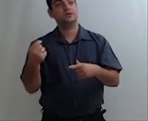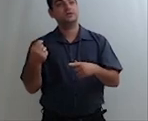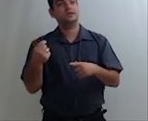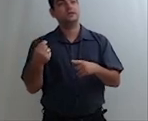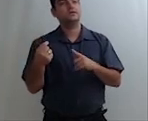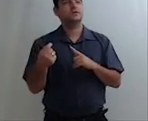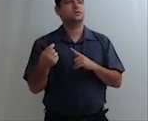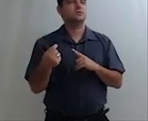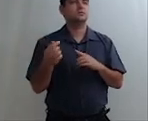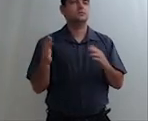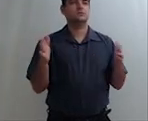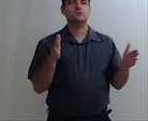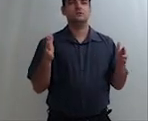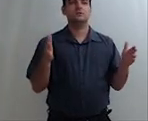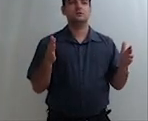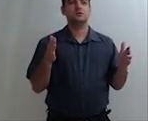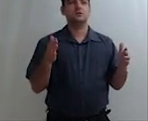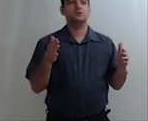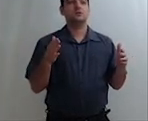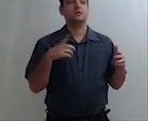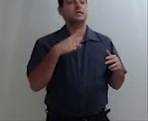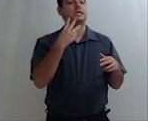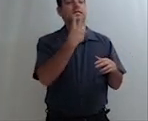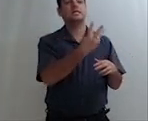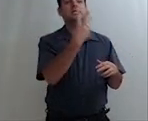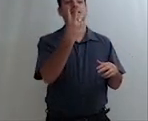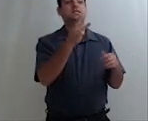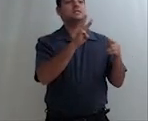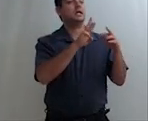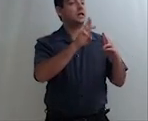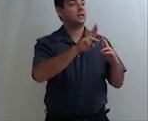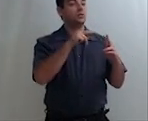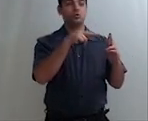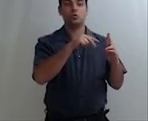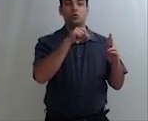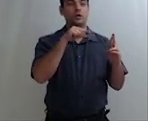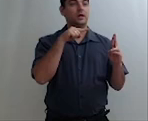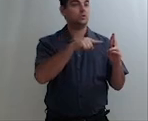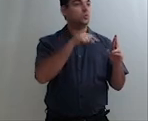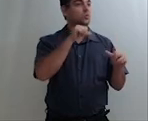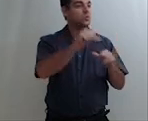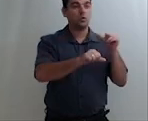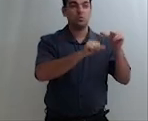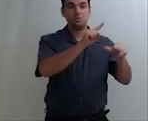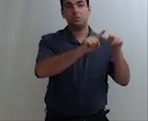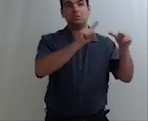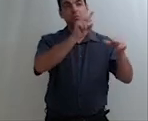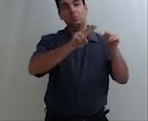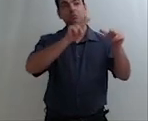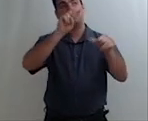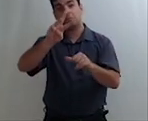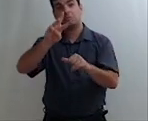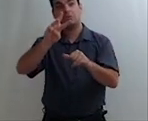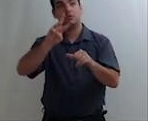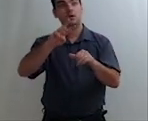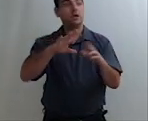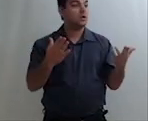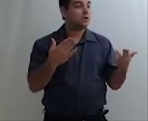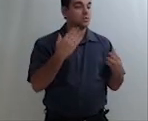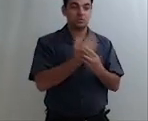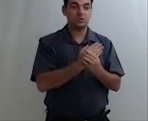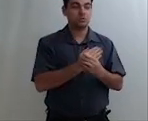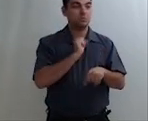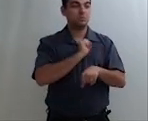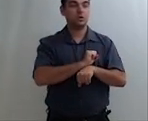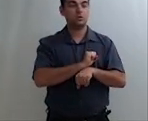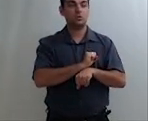designados três relatores e desde então nenhum ato processual foi praticado realmente o o